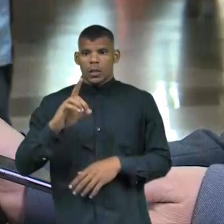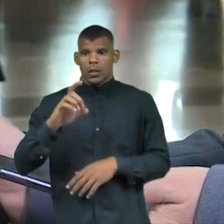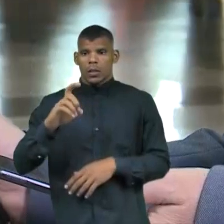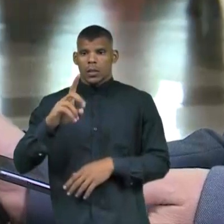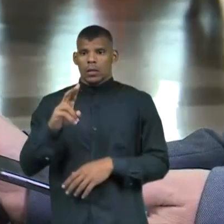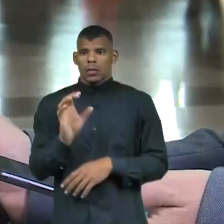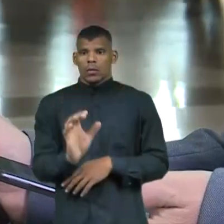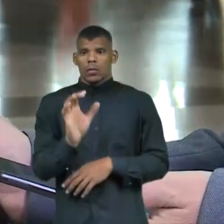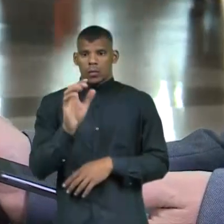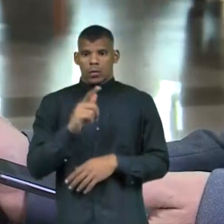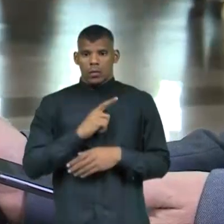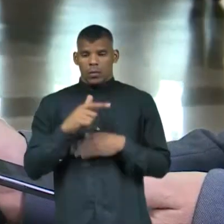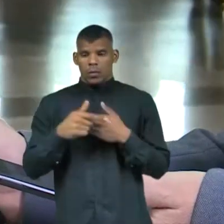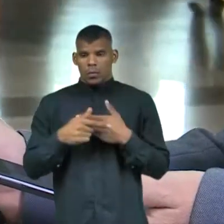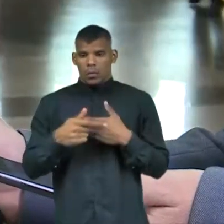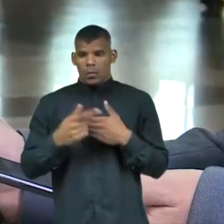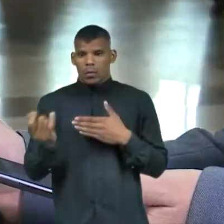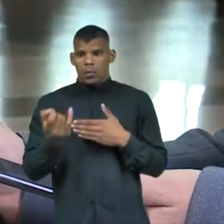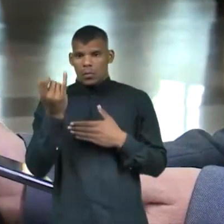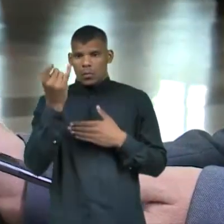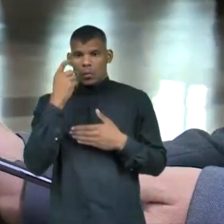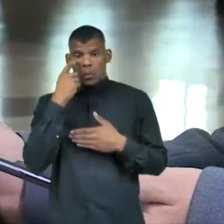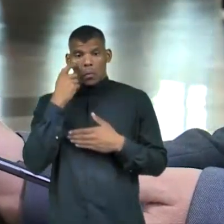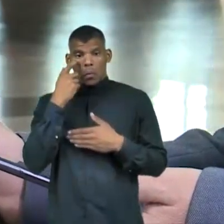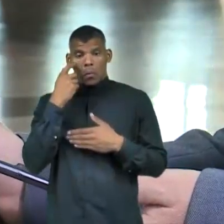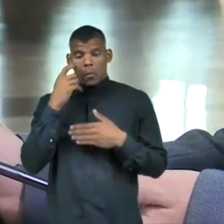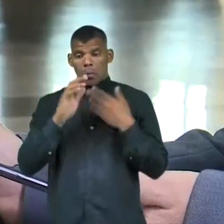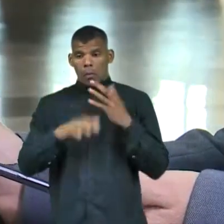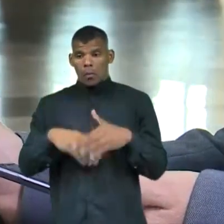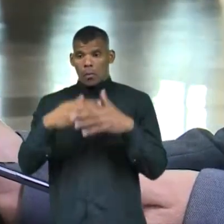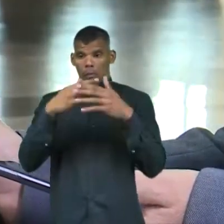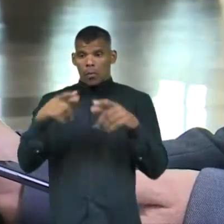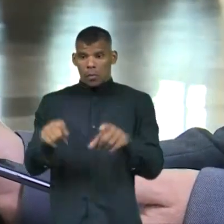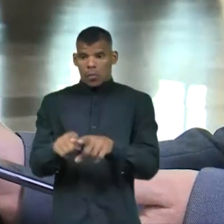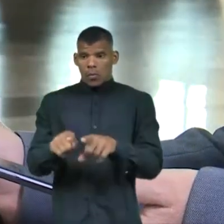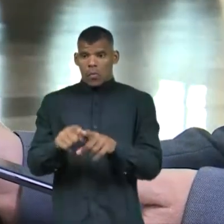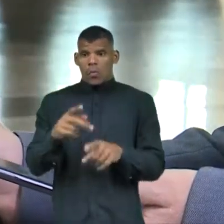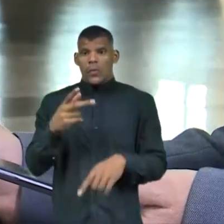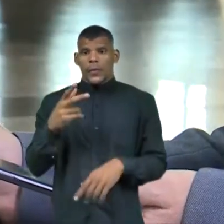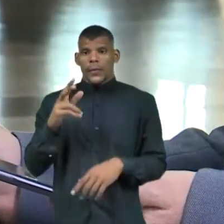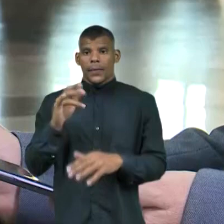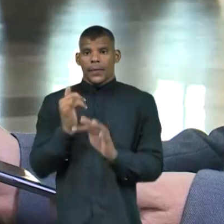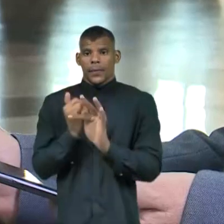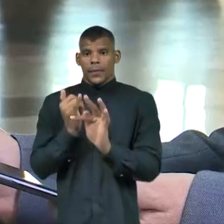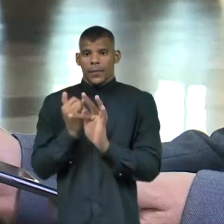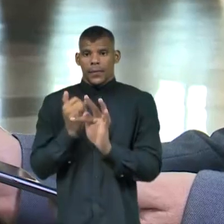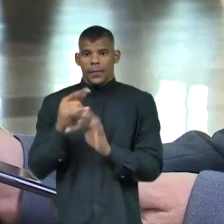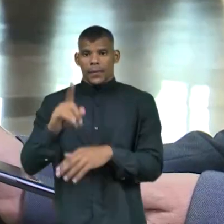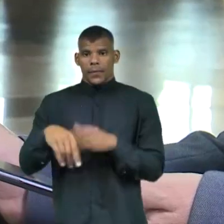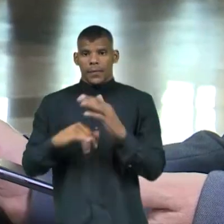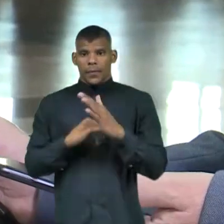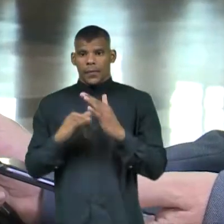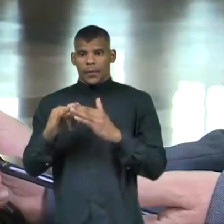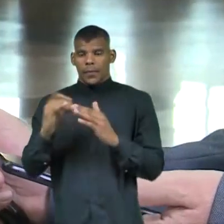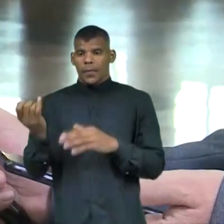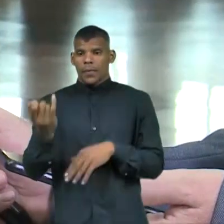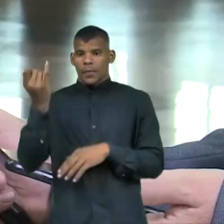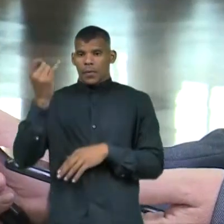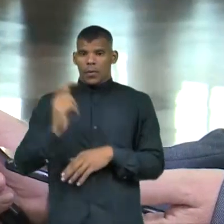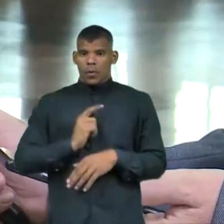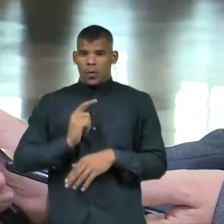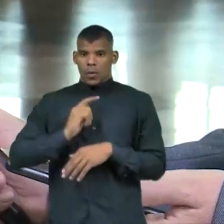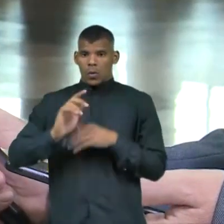um papel fundamental e preponderante no desenvolvimento também do IFCE, que é um instituto muito importante no desenvolvimento